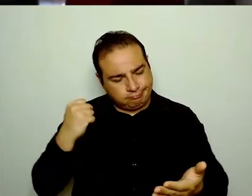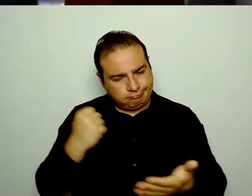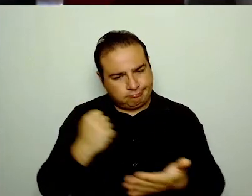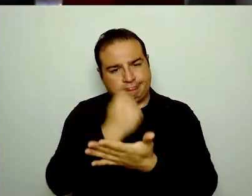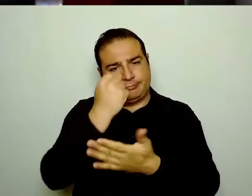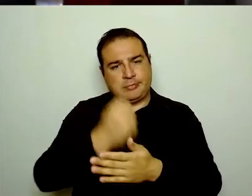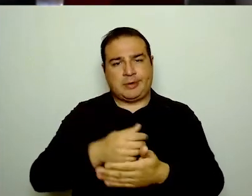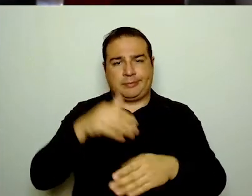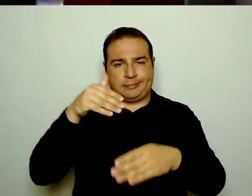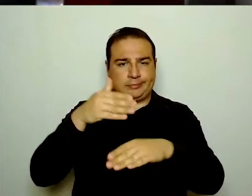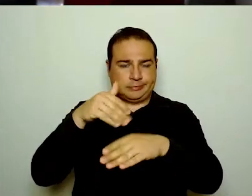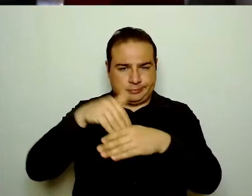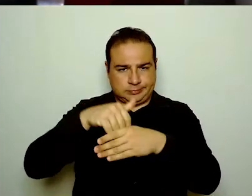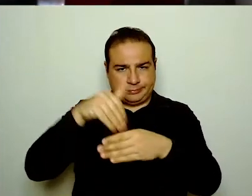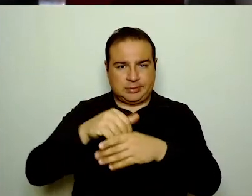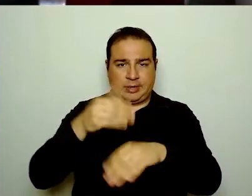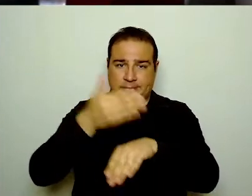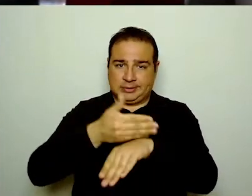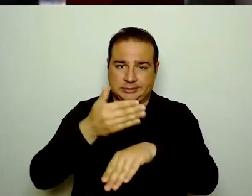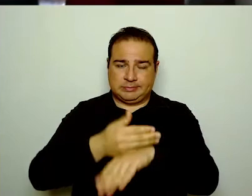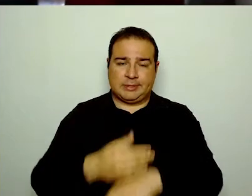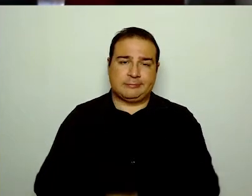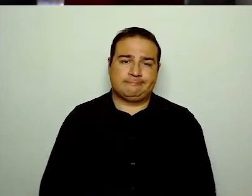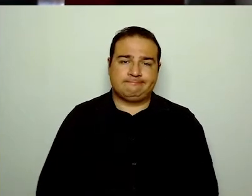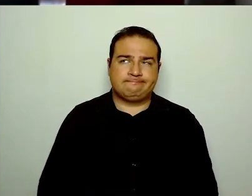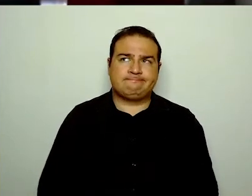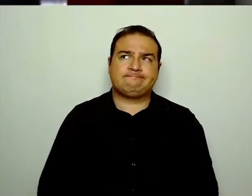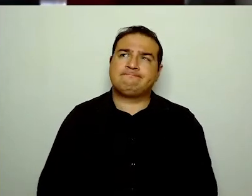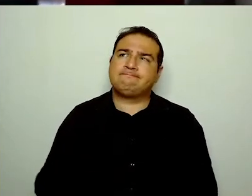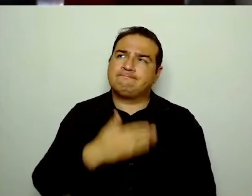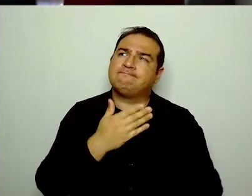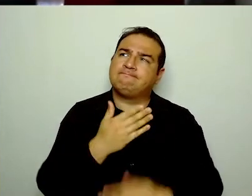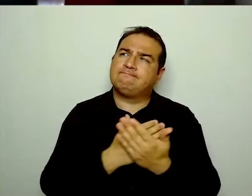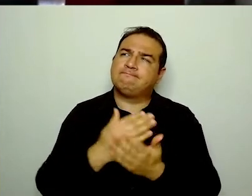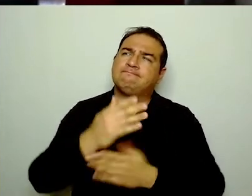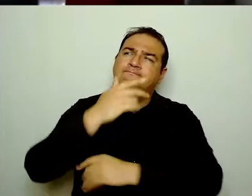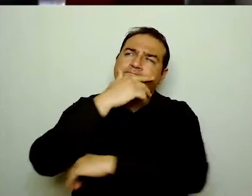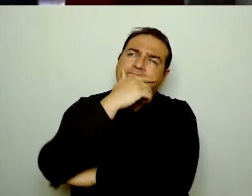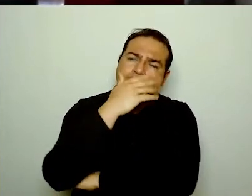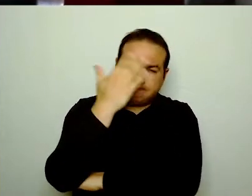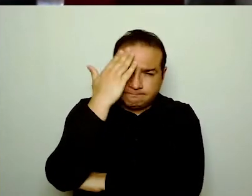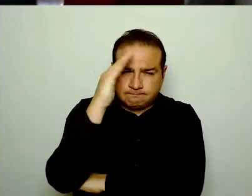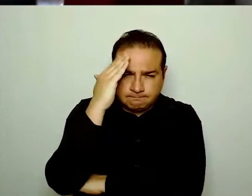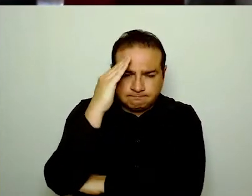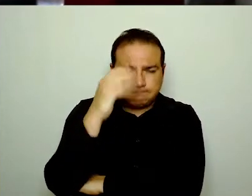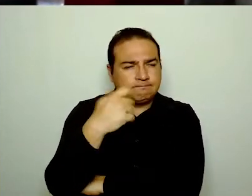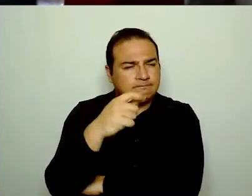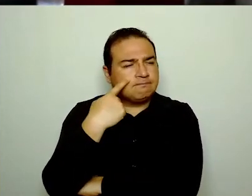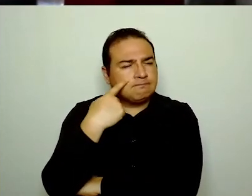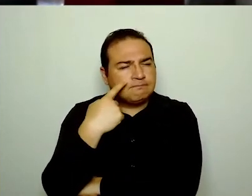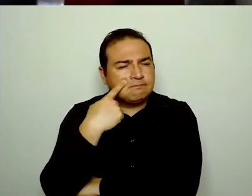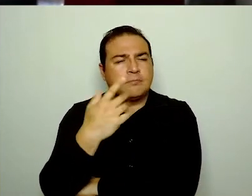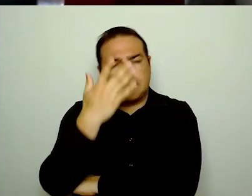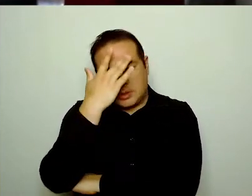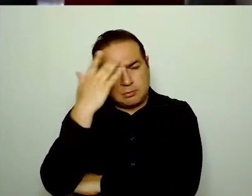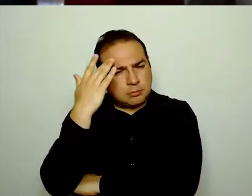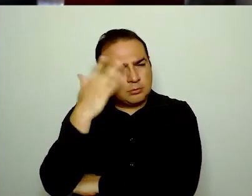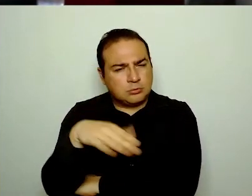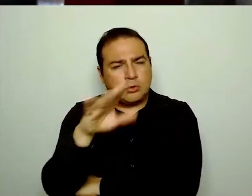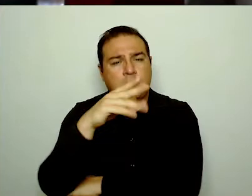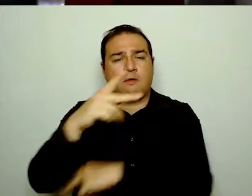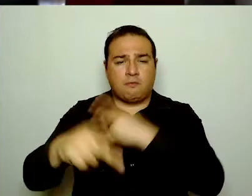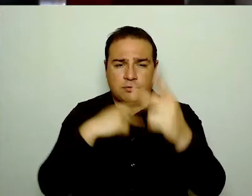e obrigado a participar do pleito. Então, a gente começou a entender que era preciso ouvir